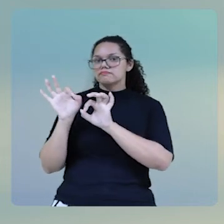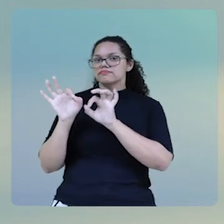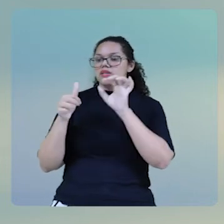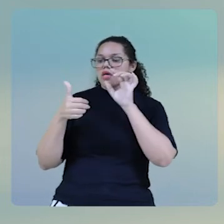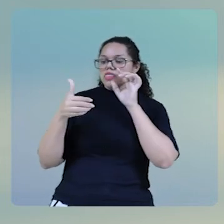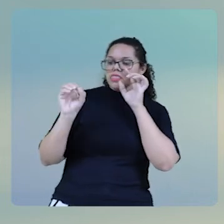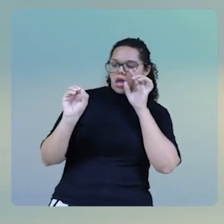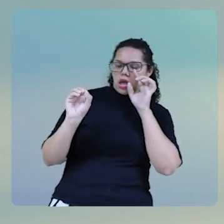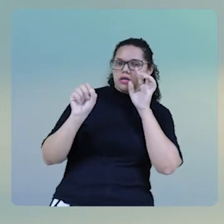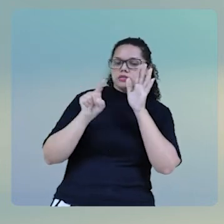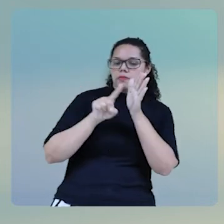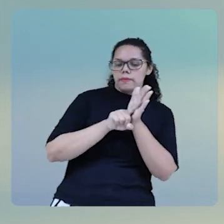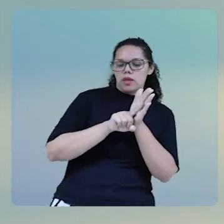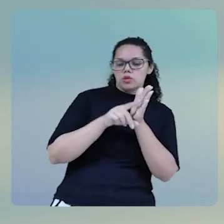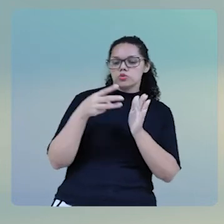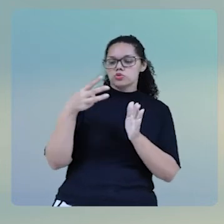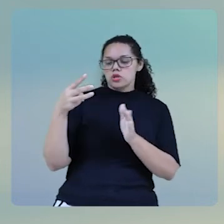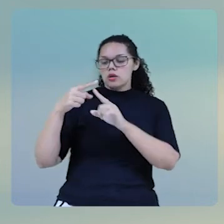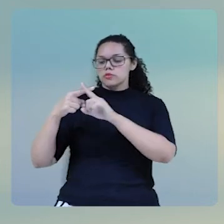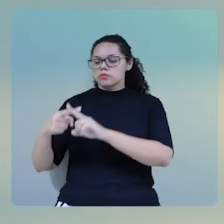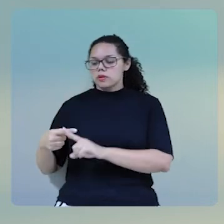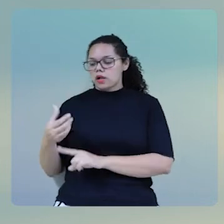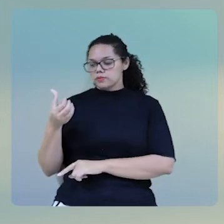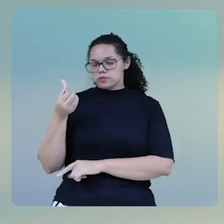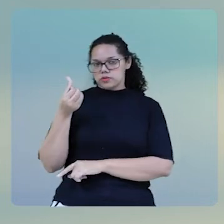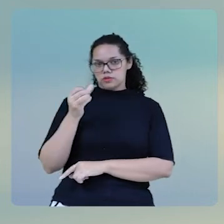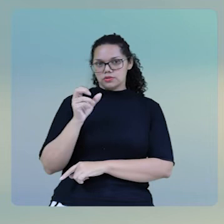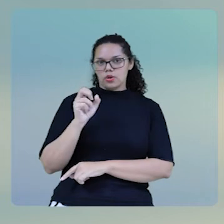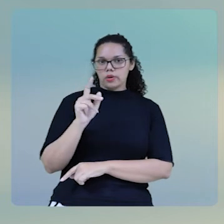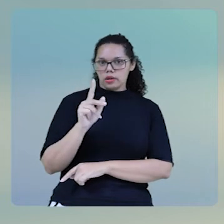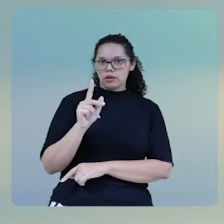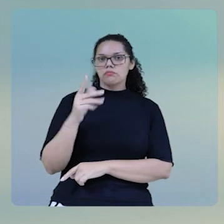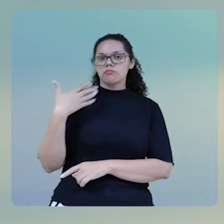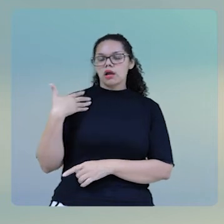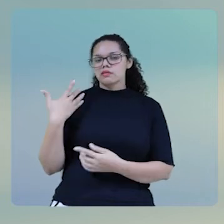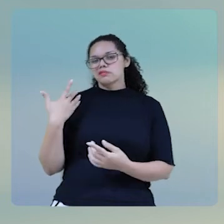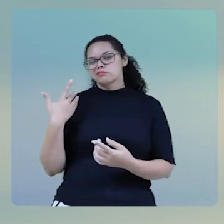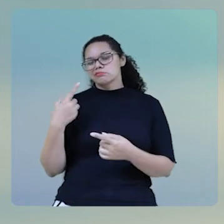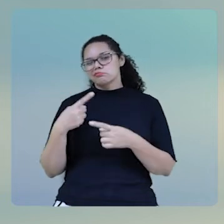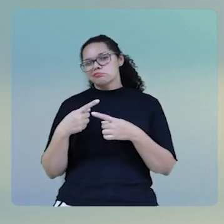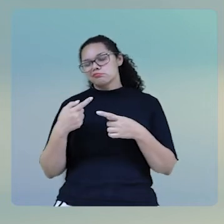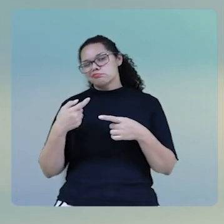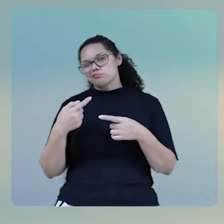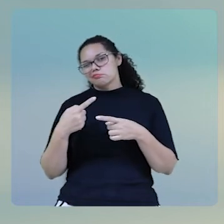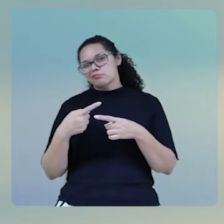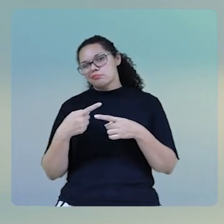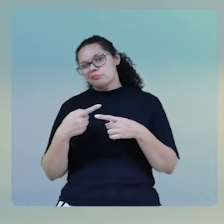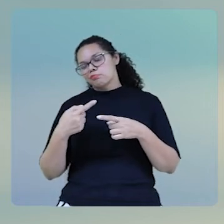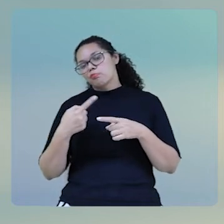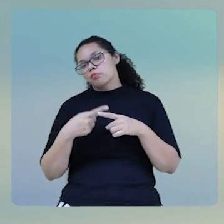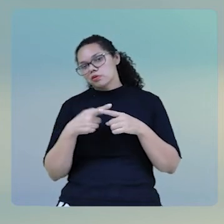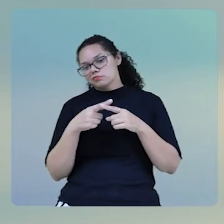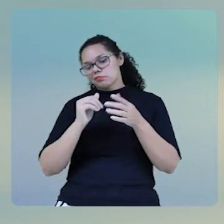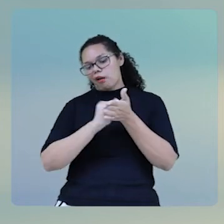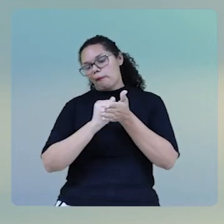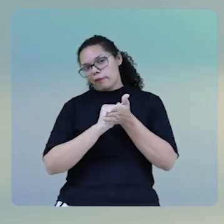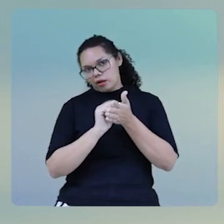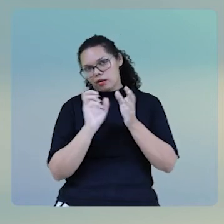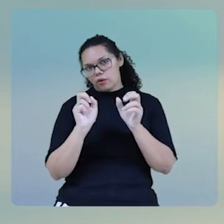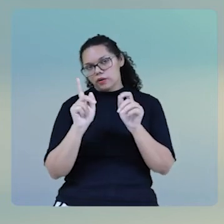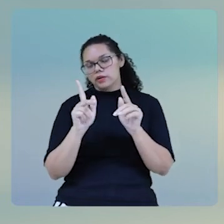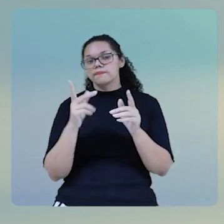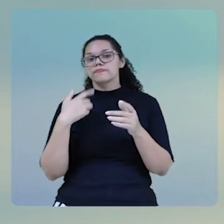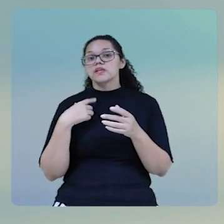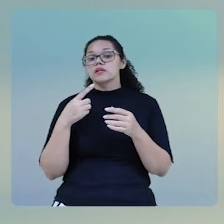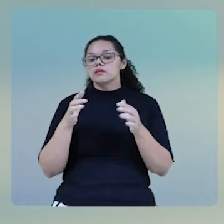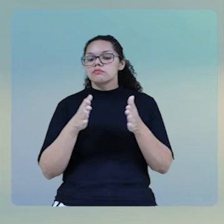10 a menos 3 multiplicado pelo 6. Tá bom? Para poder a gente não precisar apagar aqui. Então, quem é o espaço? O espaço vai ser